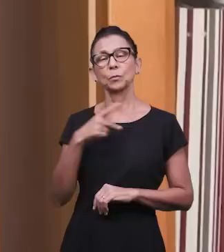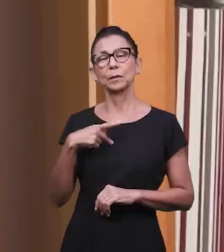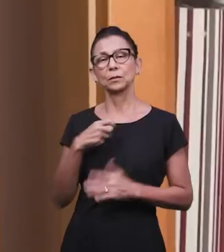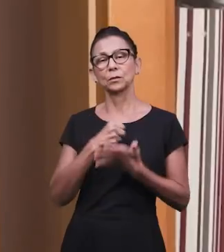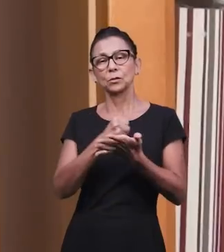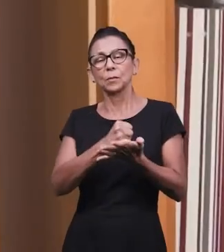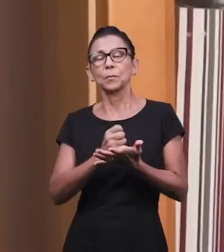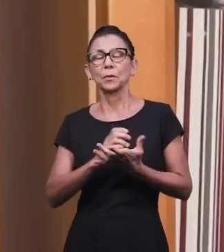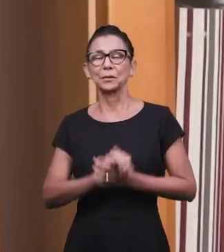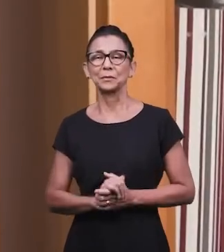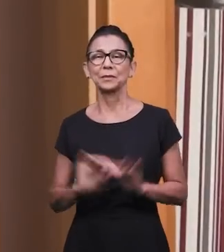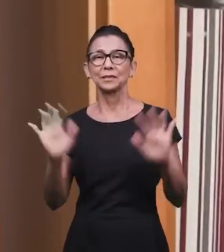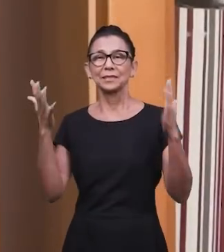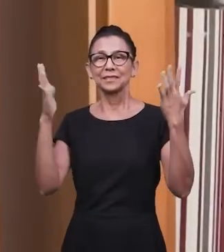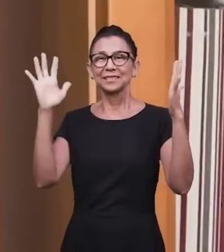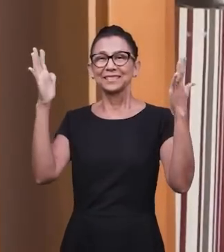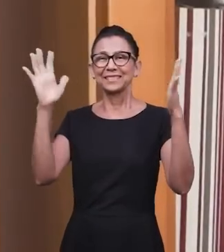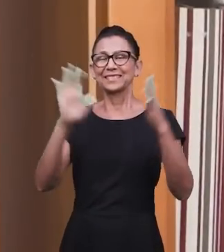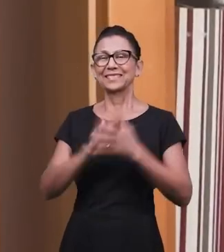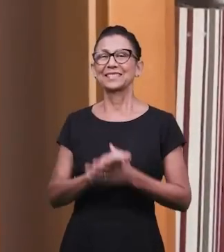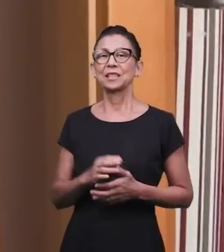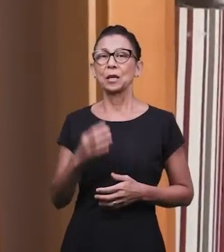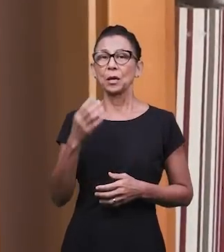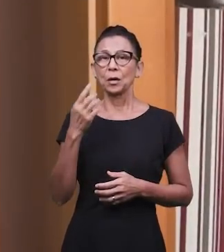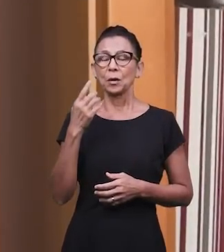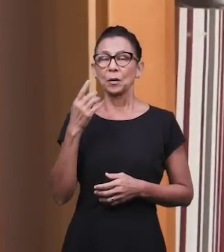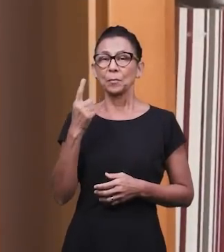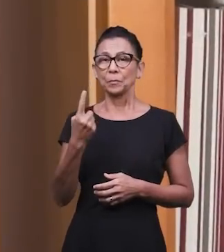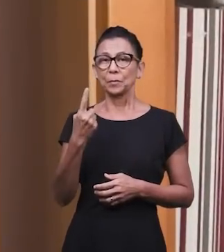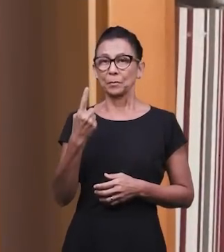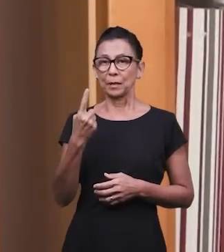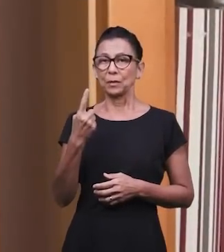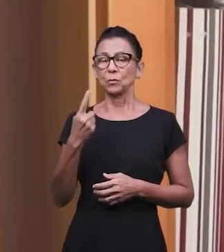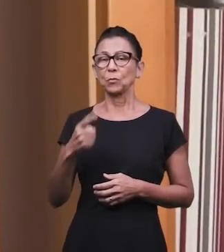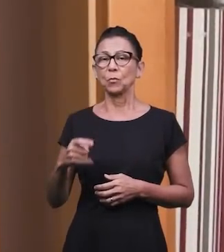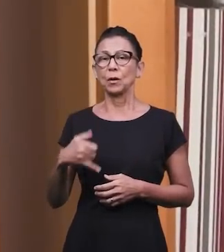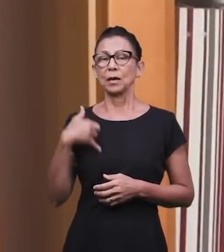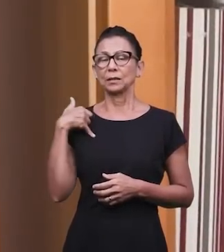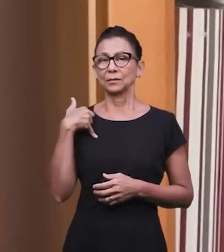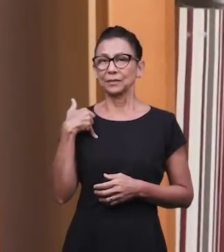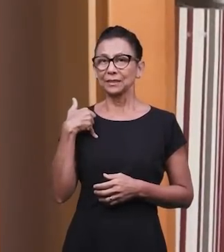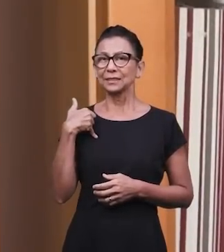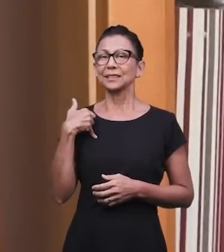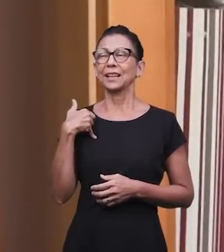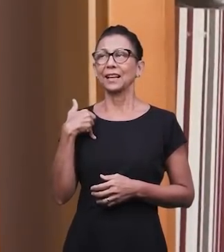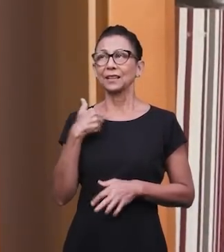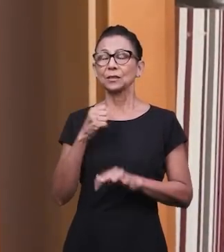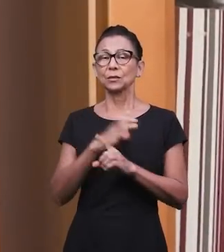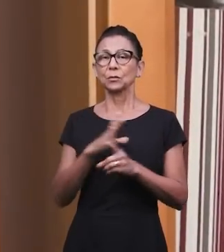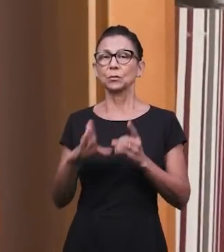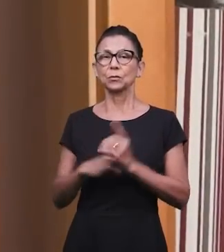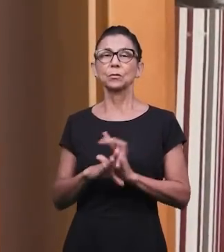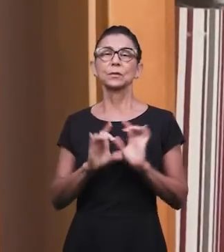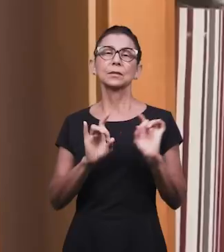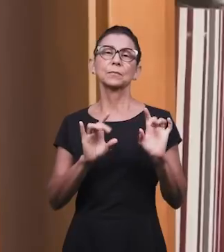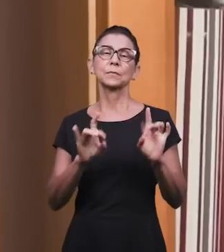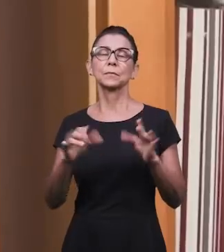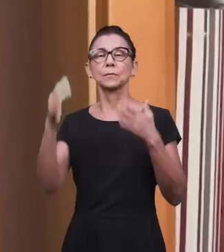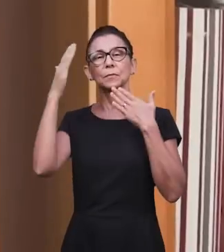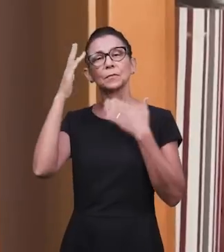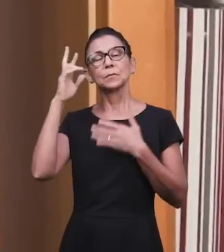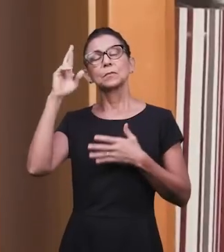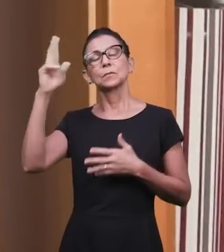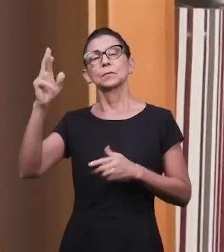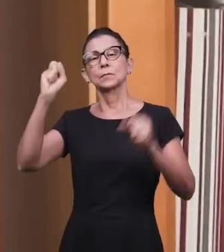primeiro aniversário com cultos especiais em glorificação ao Senhor, por um ano marcado pelas vitórias, bênçãos e pelo